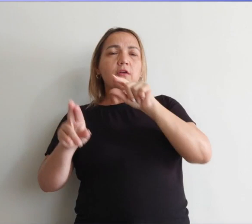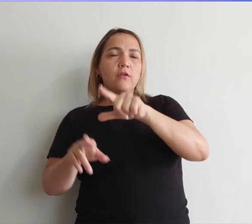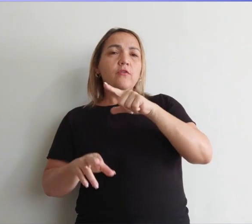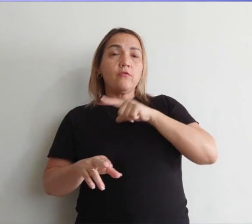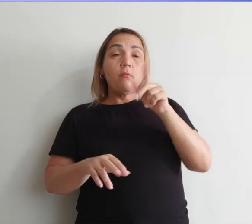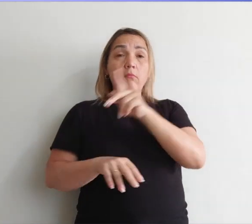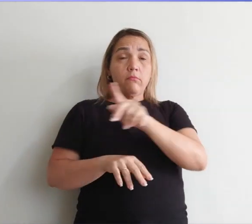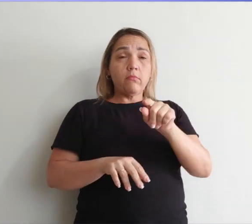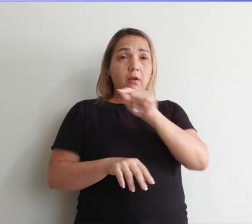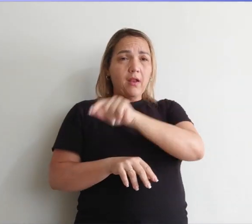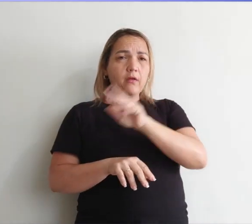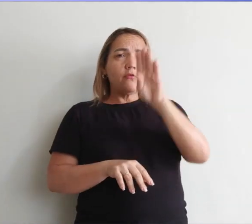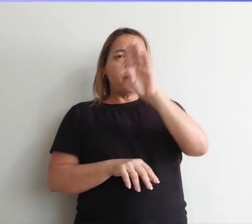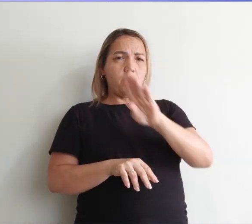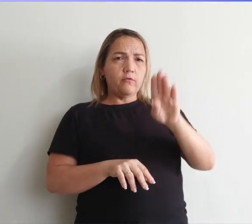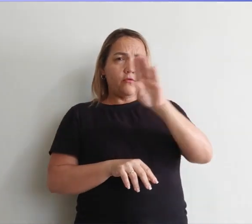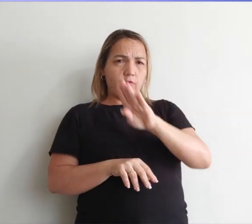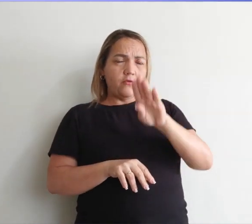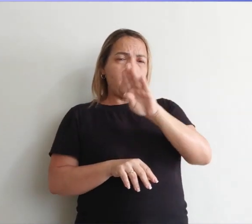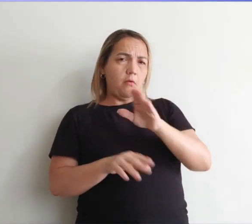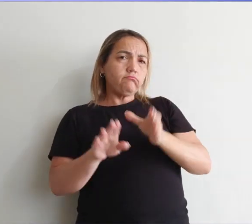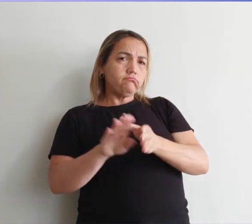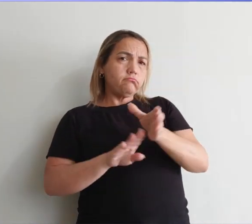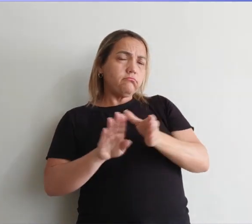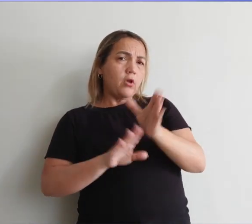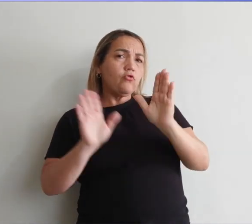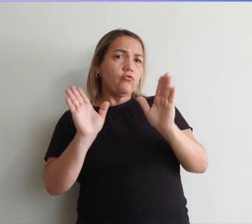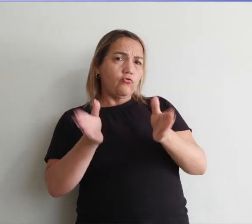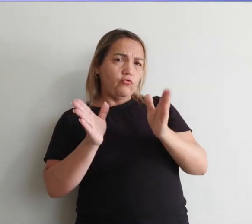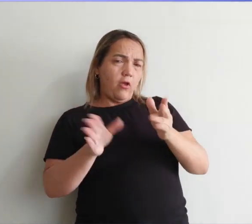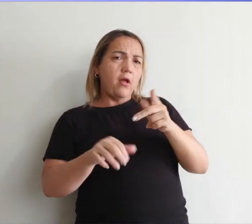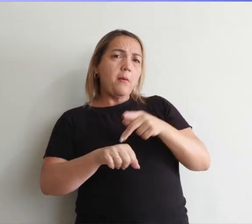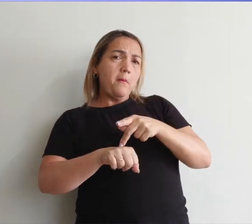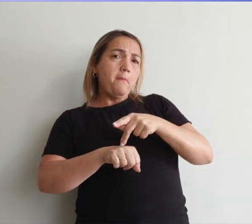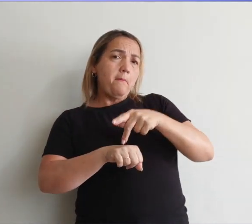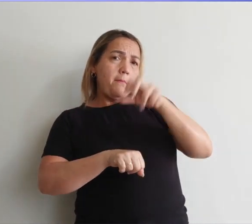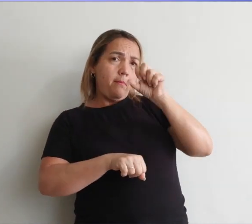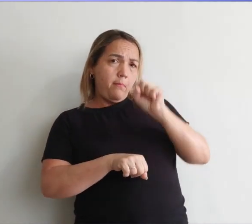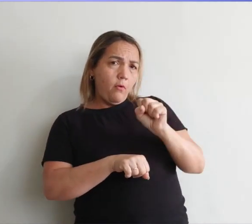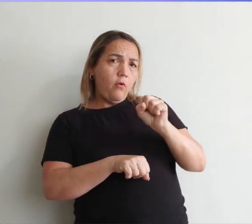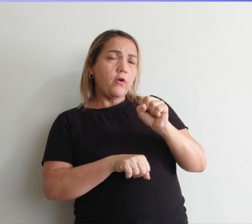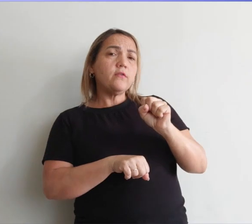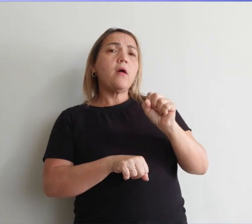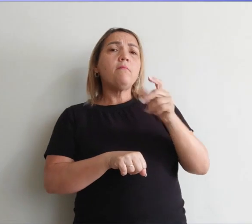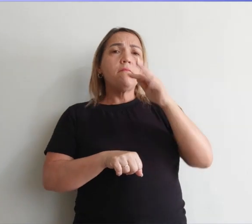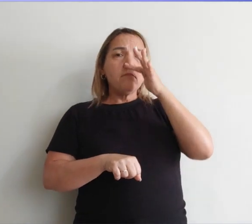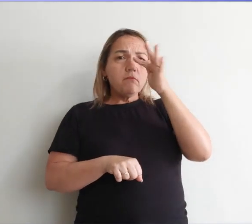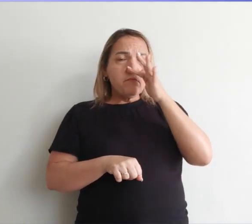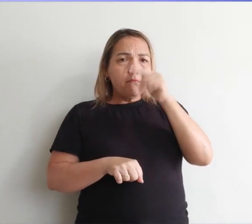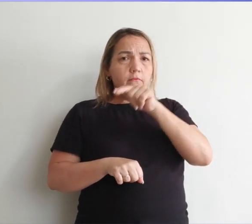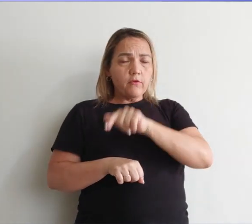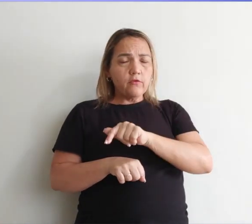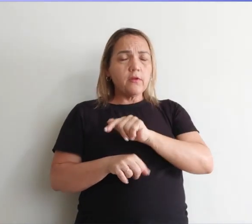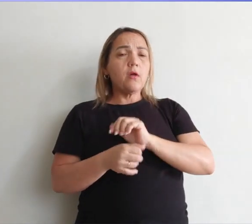vegetal, fisiologia, mas o meu orientador já fazia pós-graduação em biotecnologia vegetal, e tinha